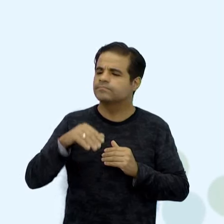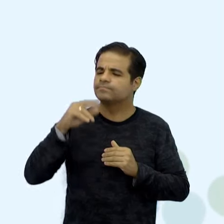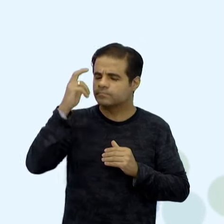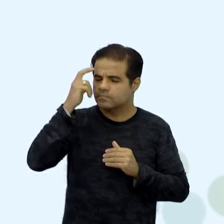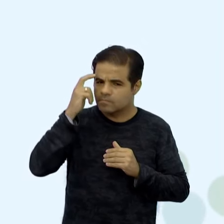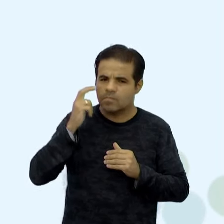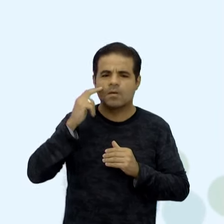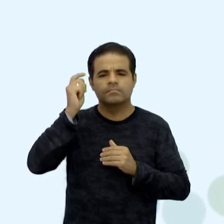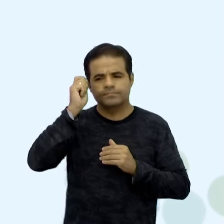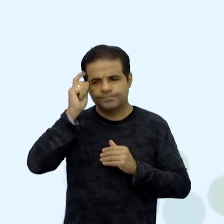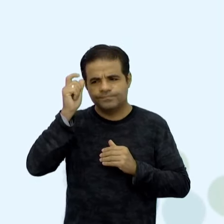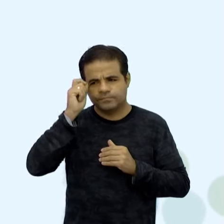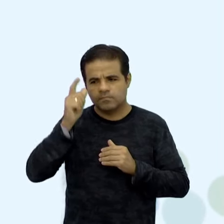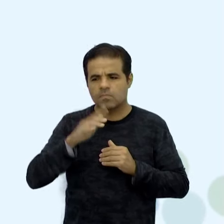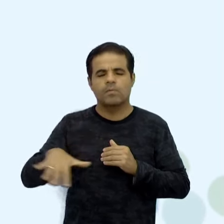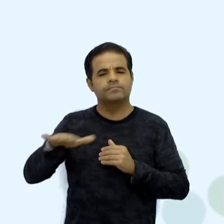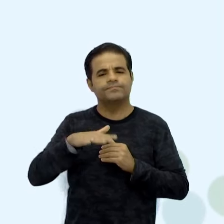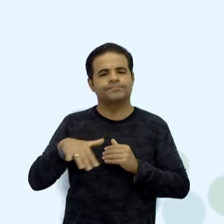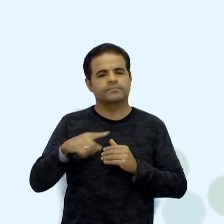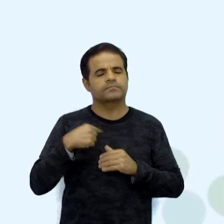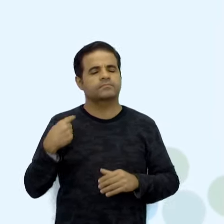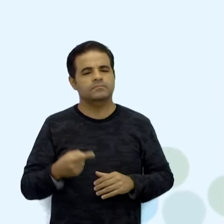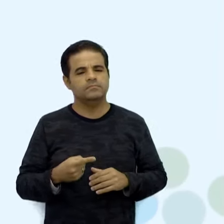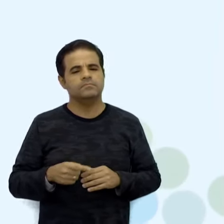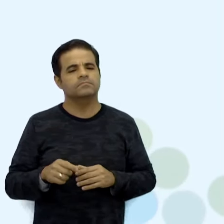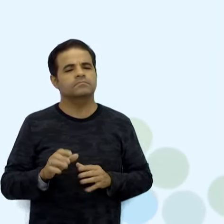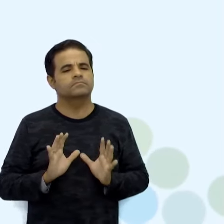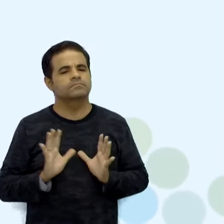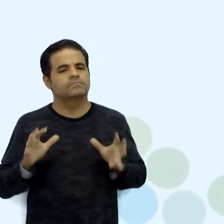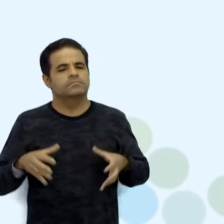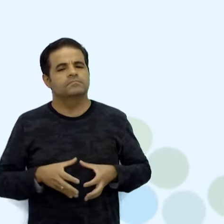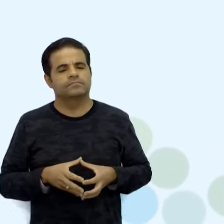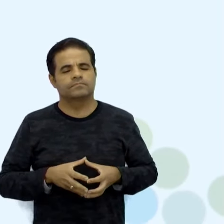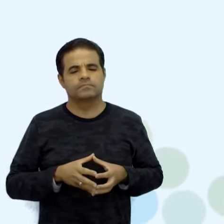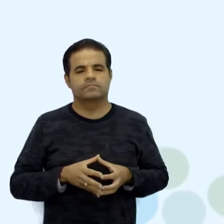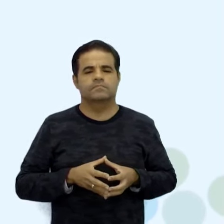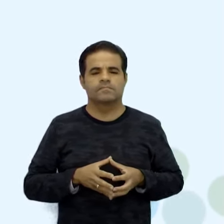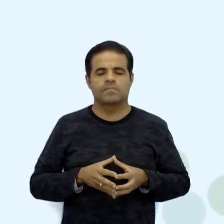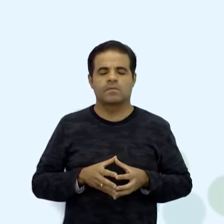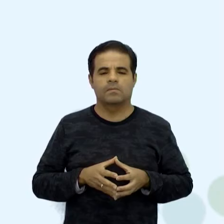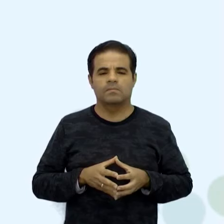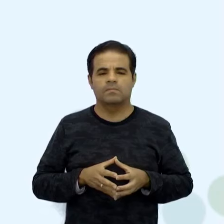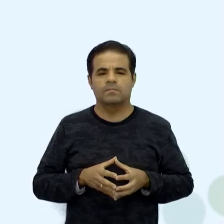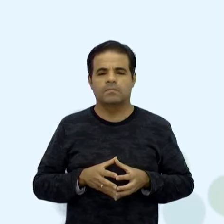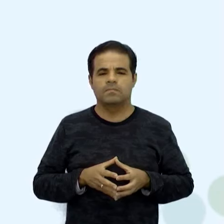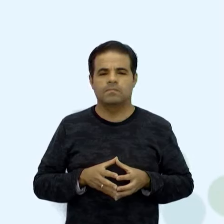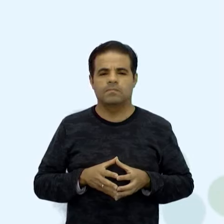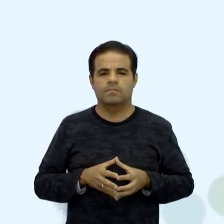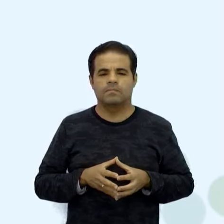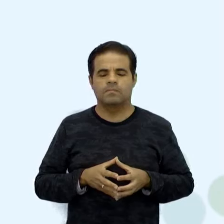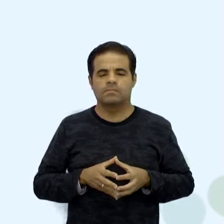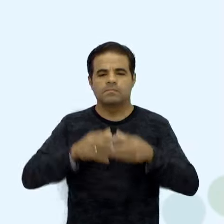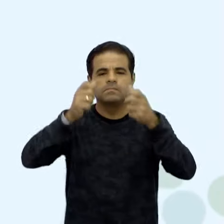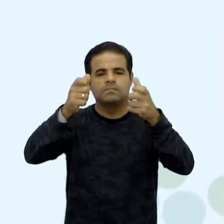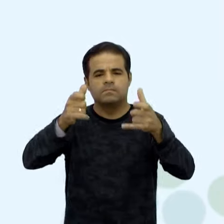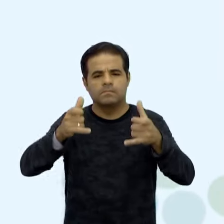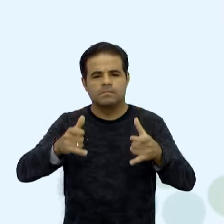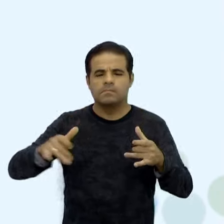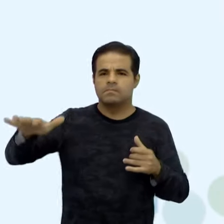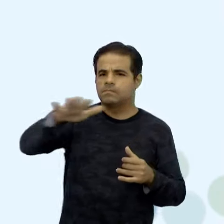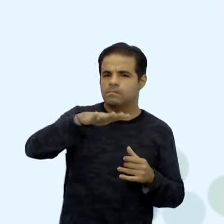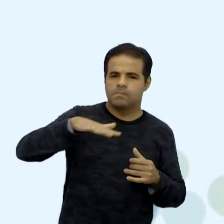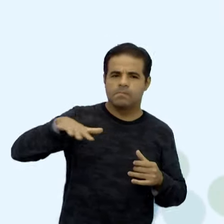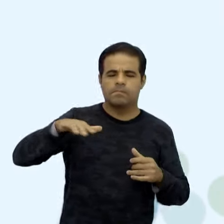aí envolvendo a nossa civilização. Vamos lá. Eu falei sobre a paisagem, né? A